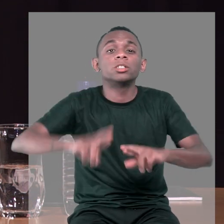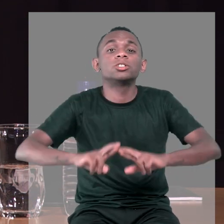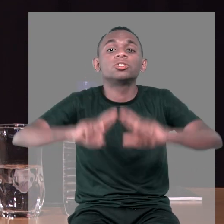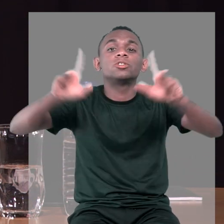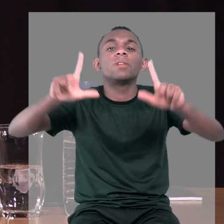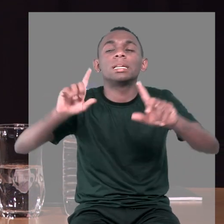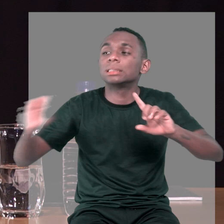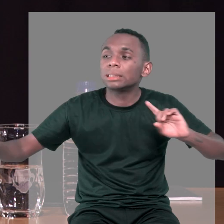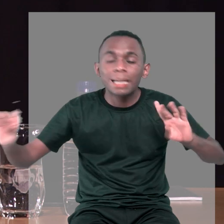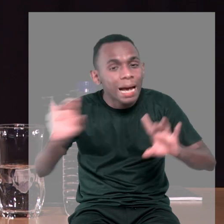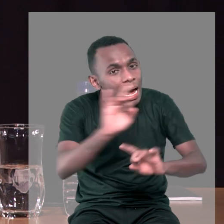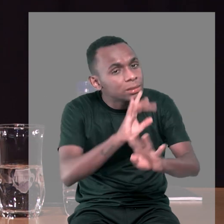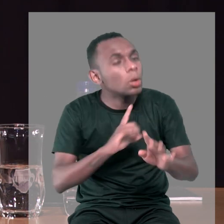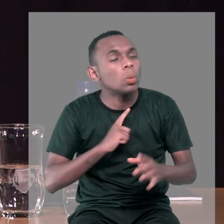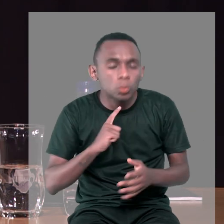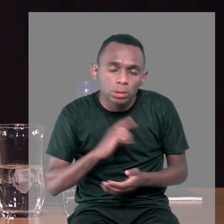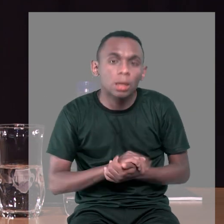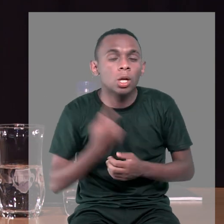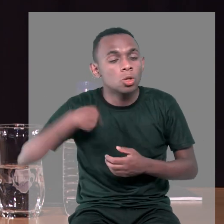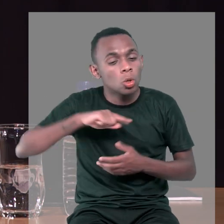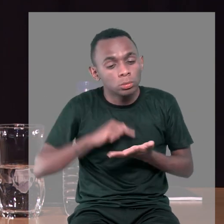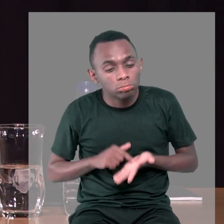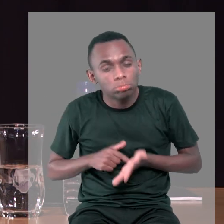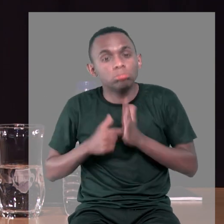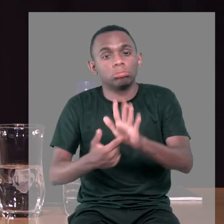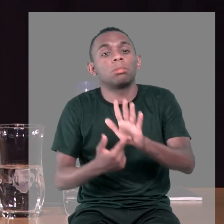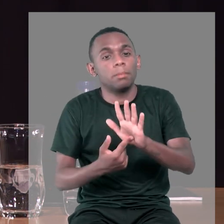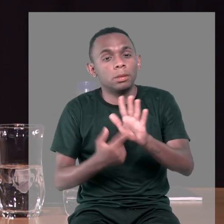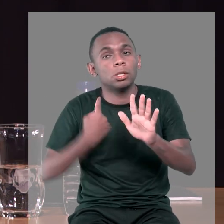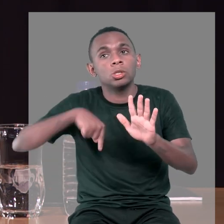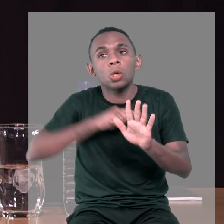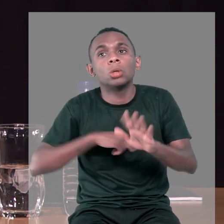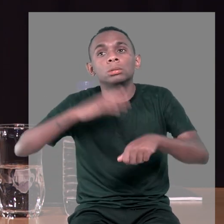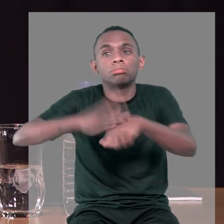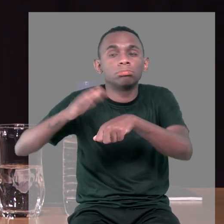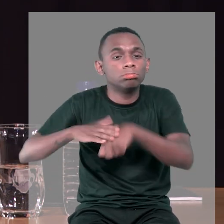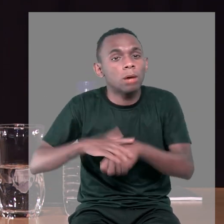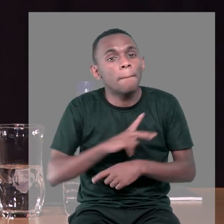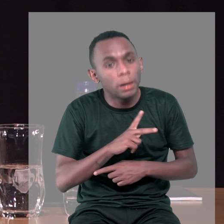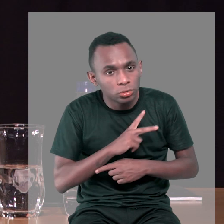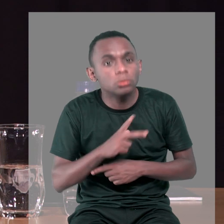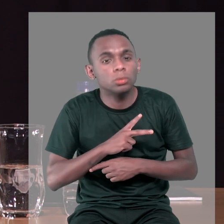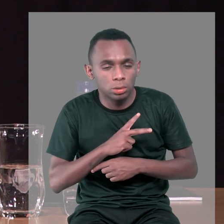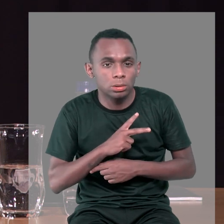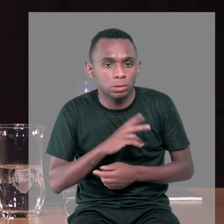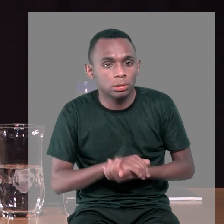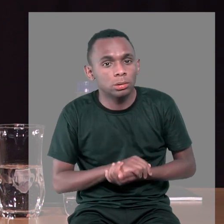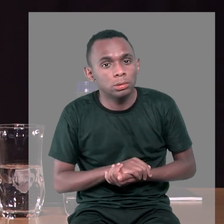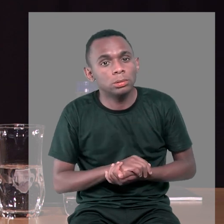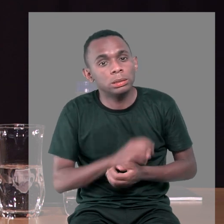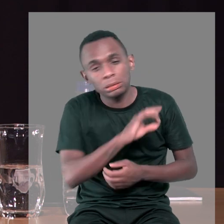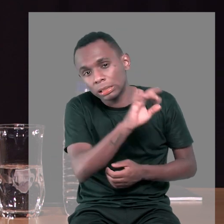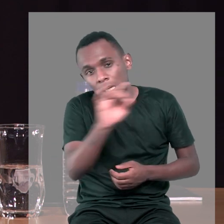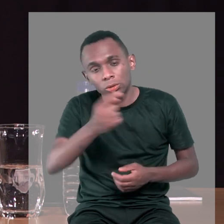individualidades. Então, esse é o sentido do mundo, que é claramente um sentido político do mundo. O